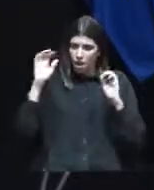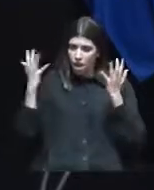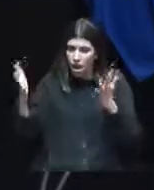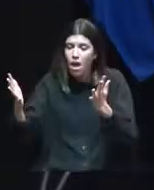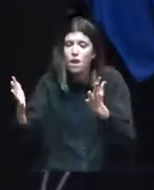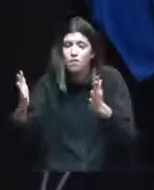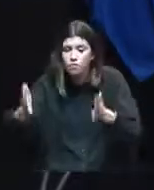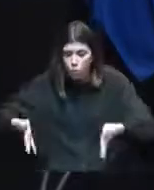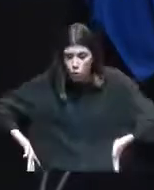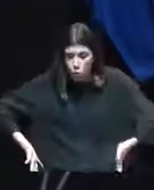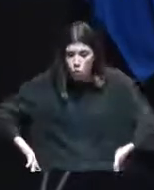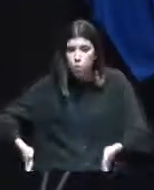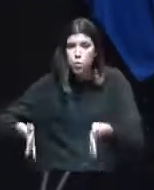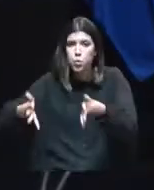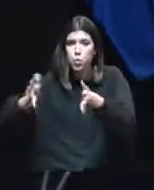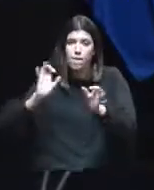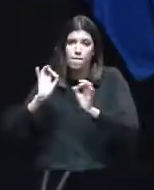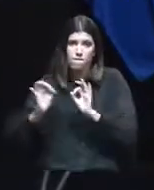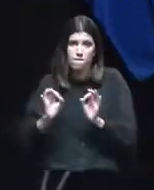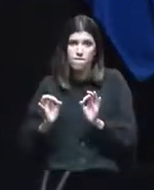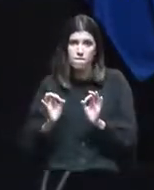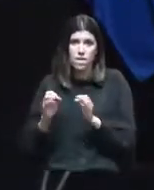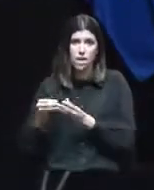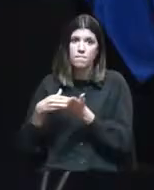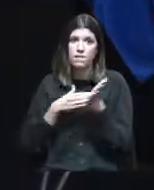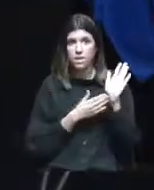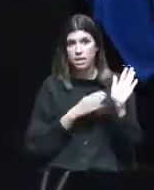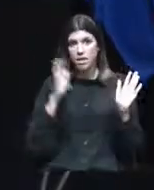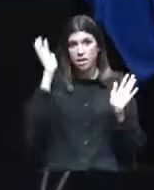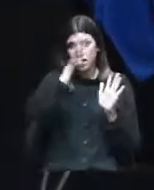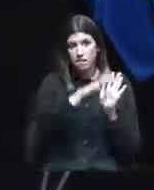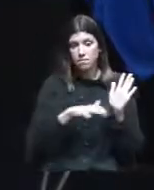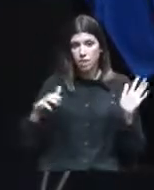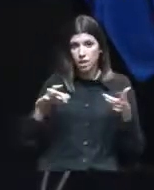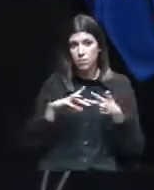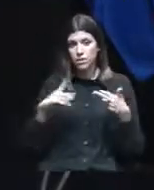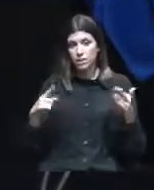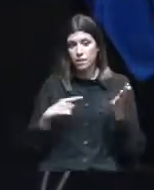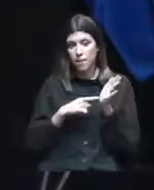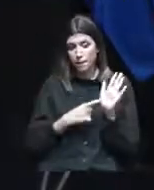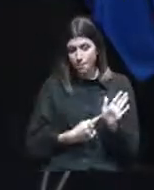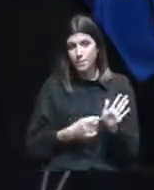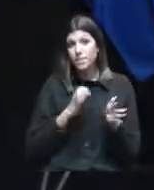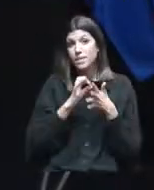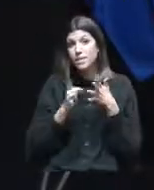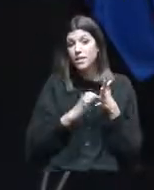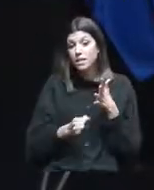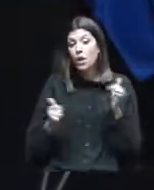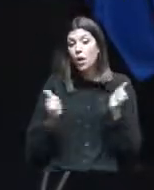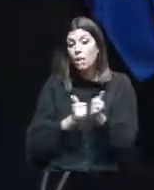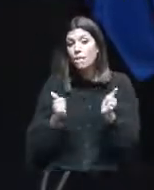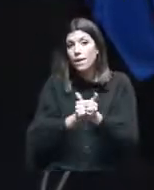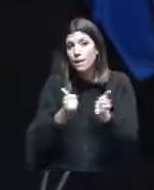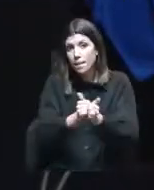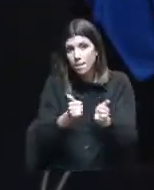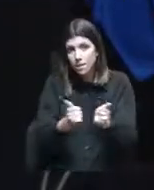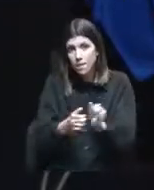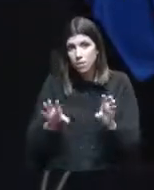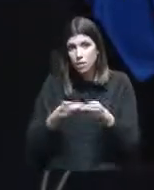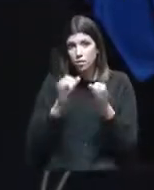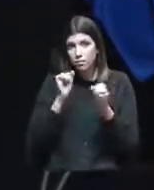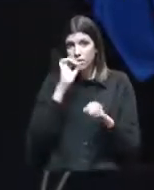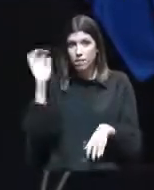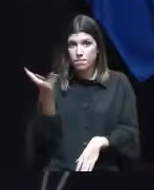grandes vias, apresentando à Assembleia Municipal os estudos e os referidos critérios para acompanhamento pela Comissão de